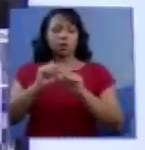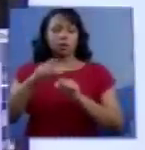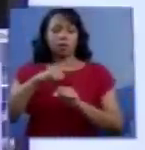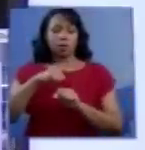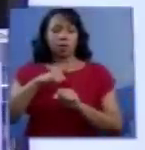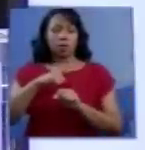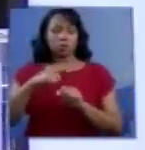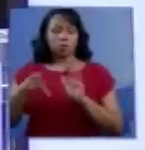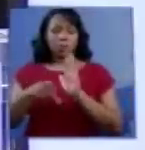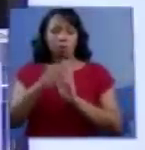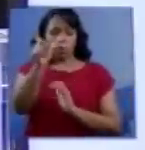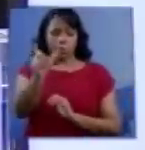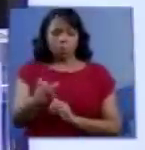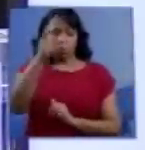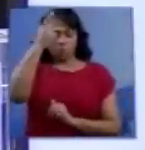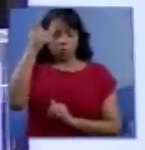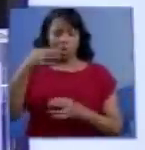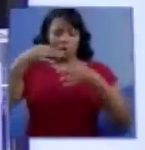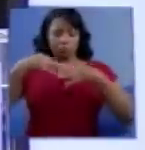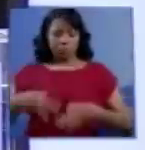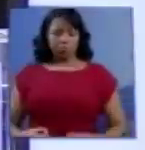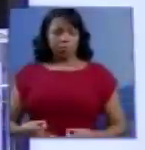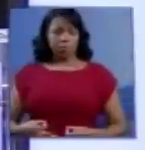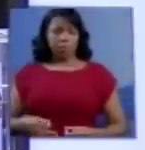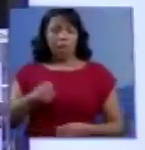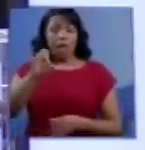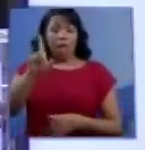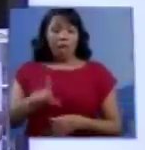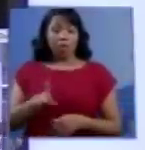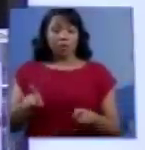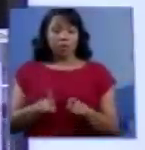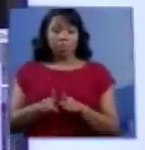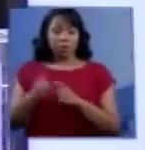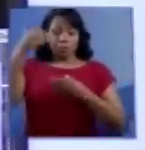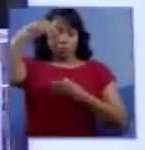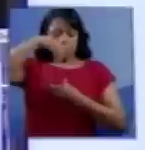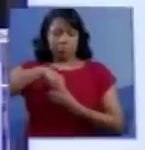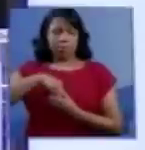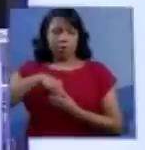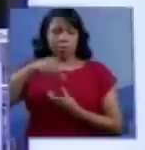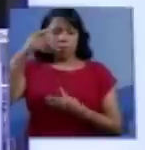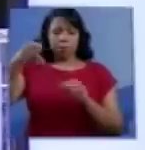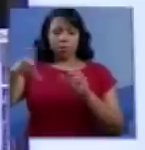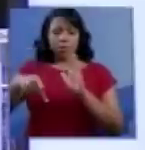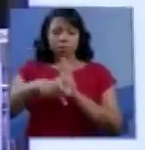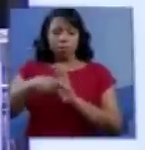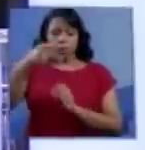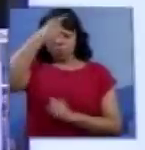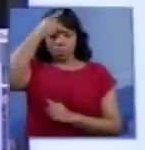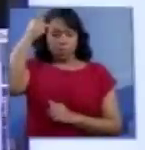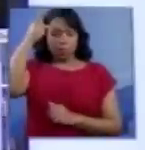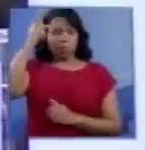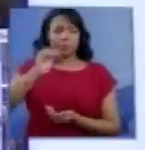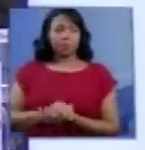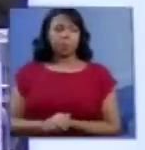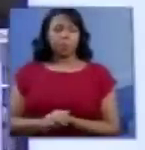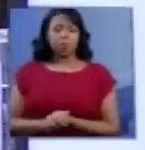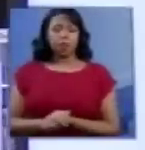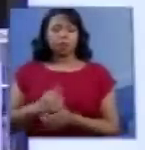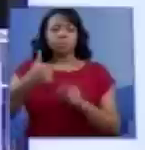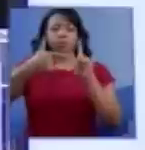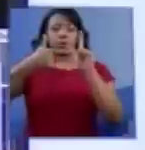não essa dignidade é intrínseca na pessoa segundo a